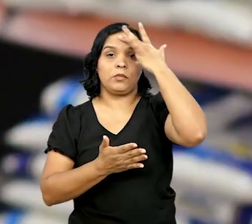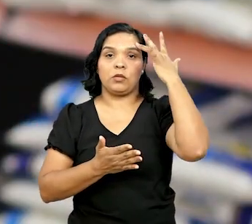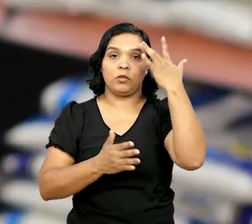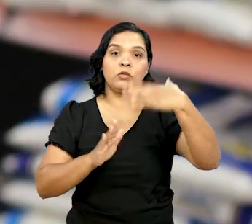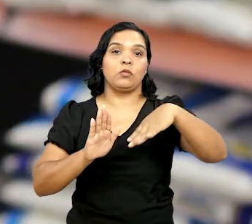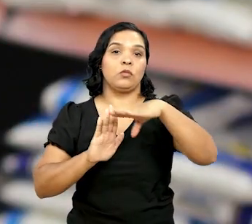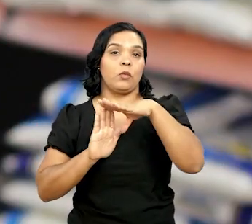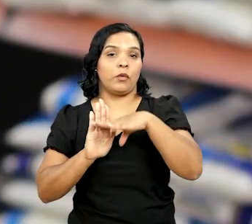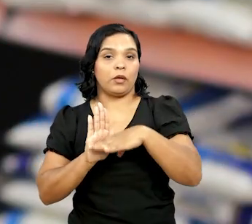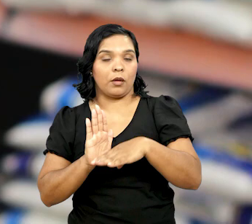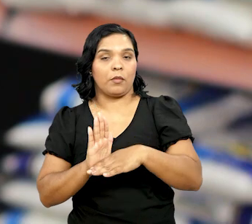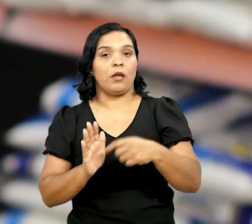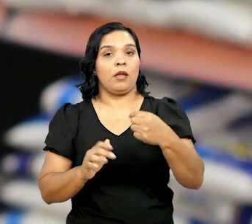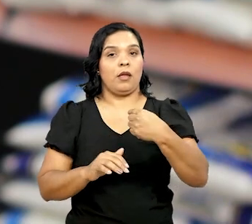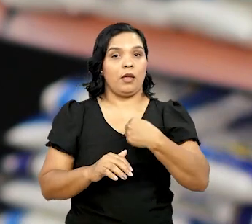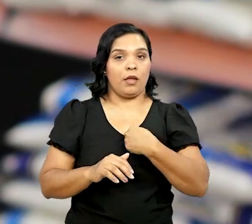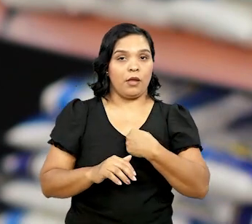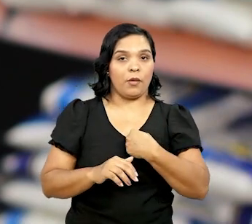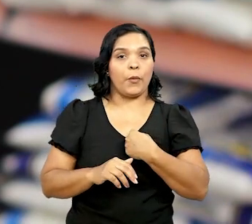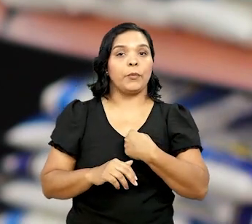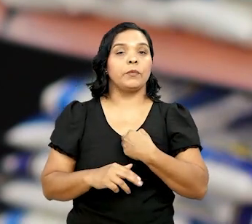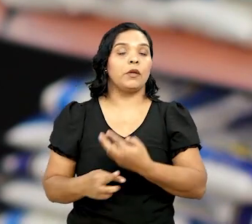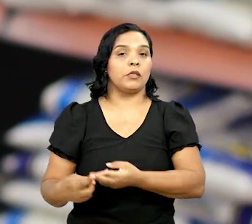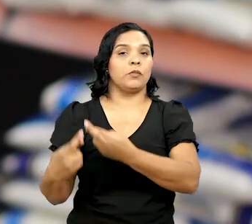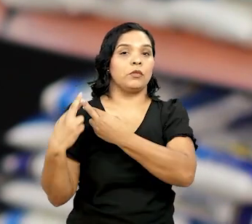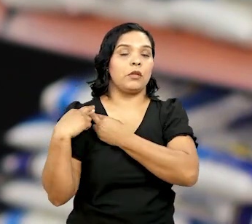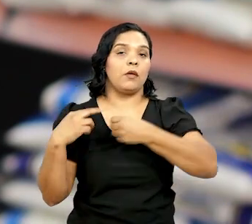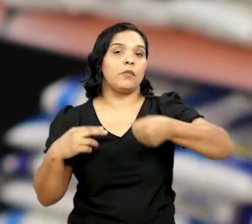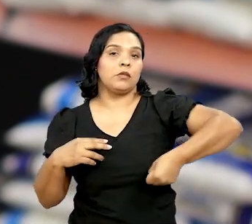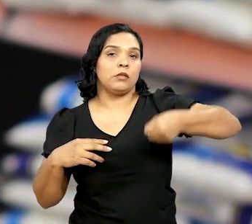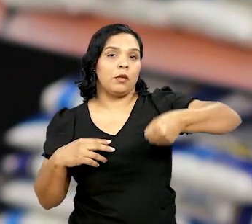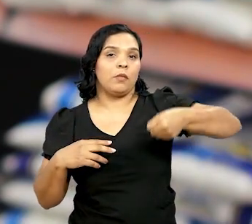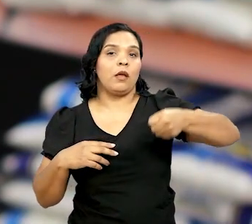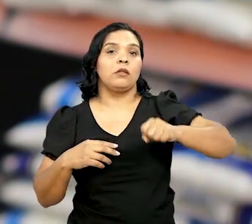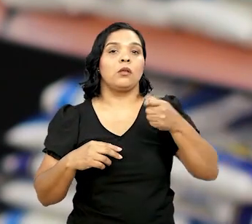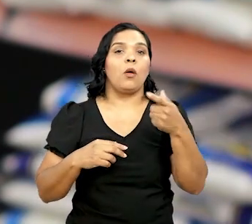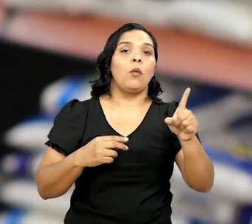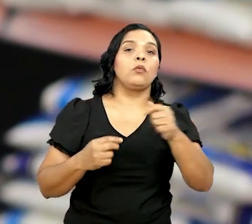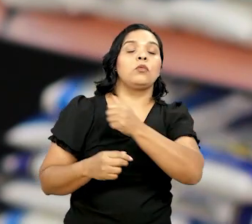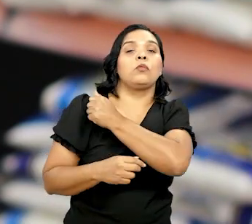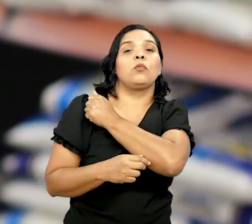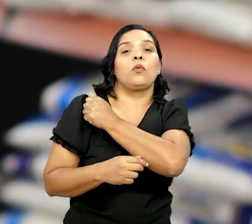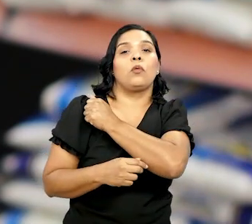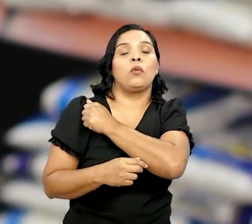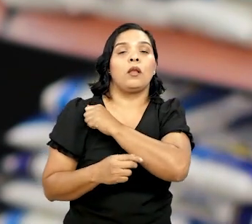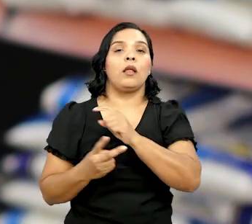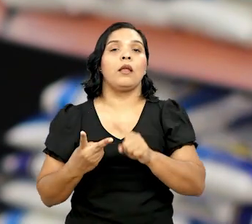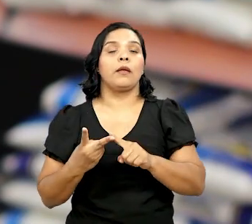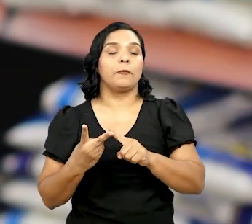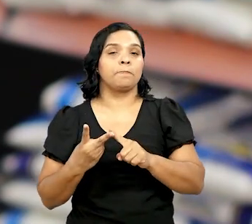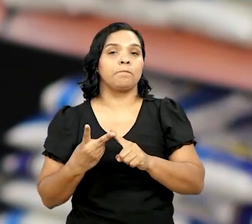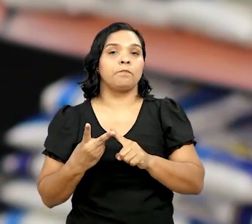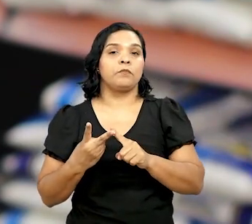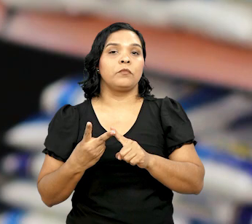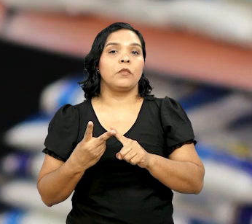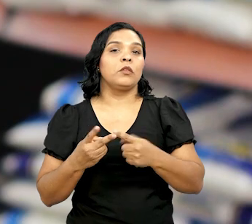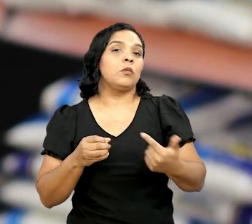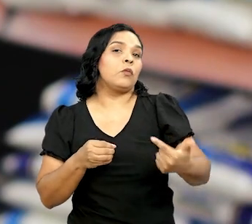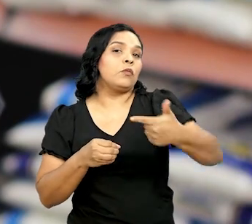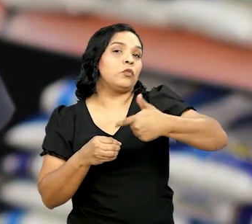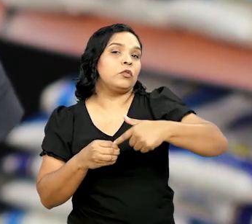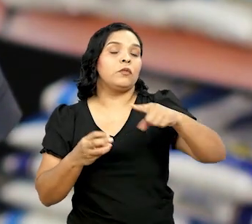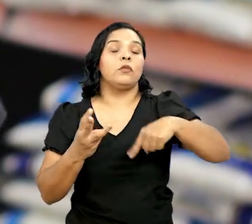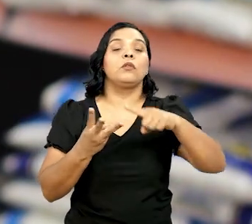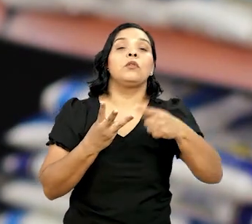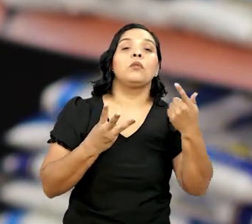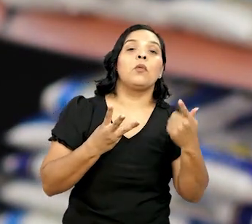dimensões do programa. Então, eu fico pela parte de cesta básica, um outro colega fica à frente da pesquisa de índice de combustível